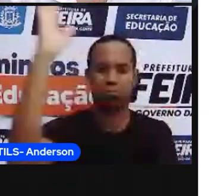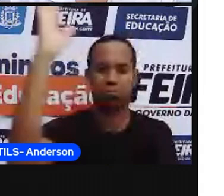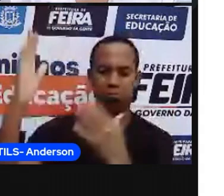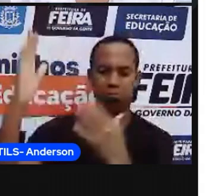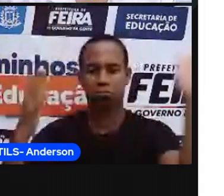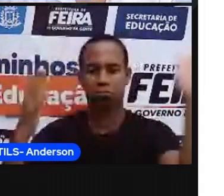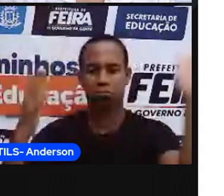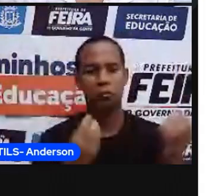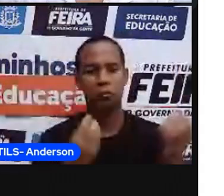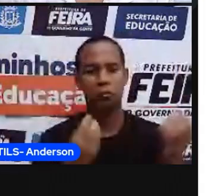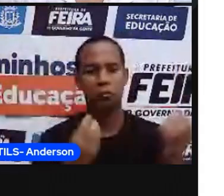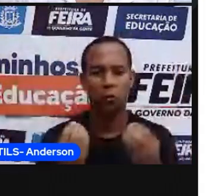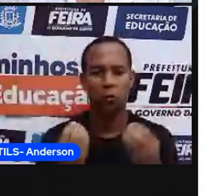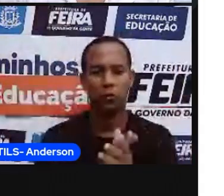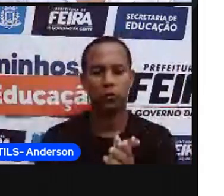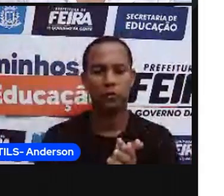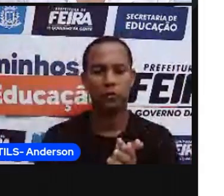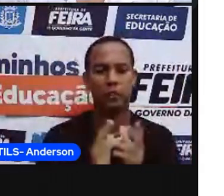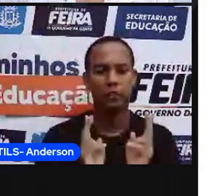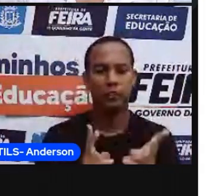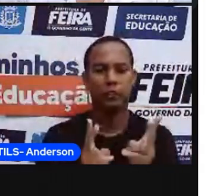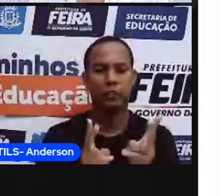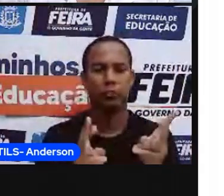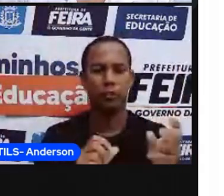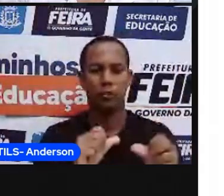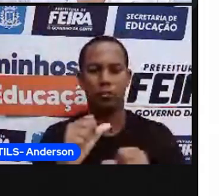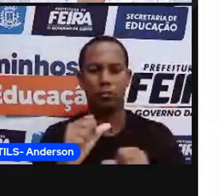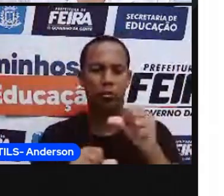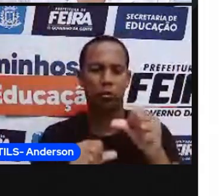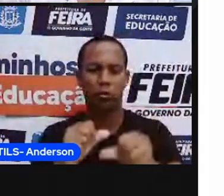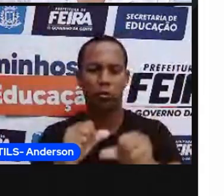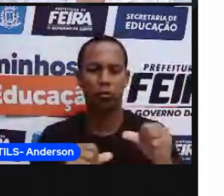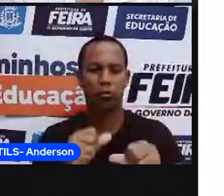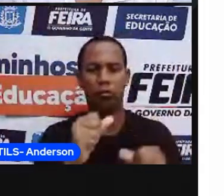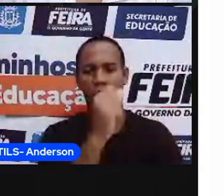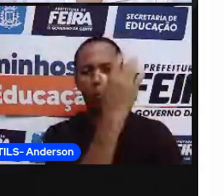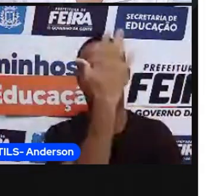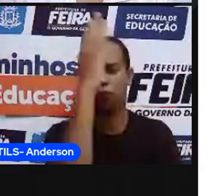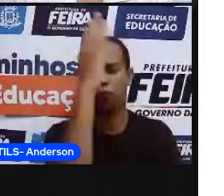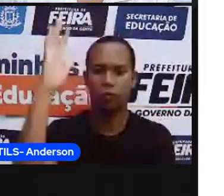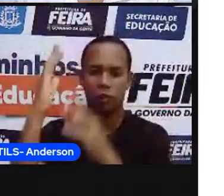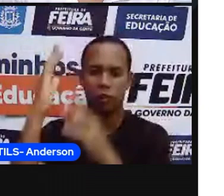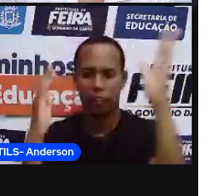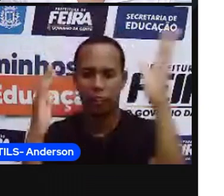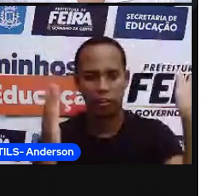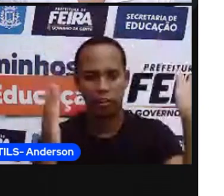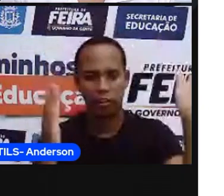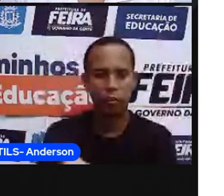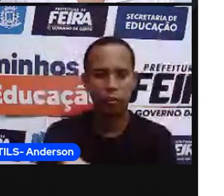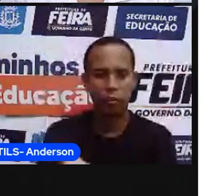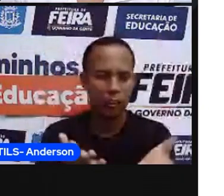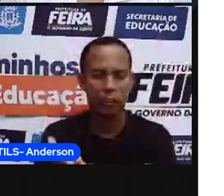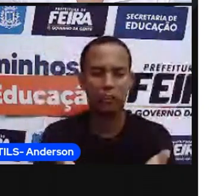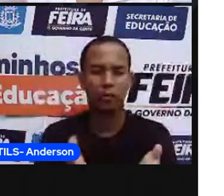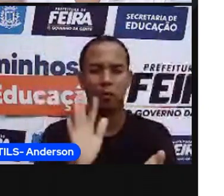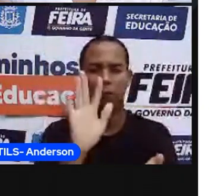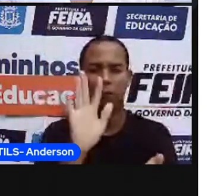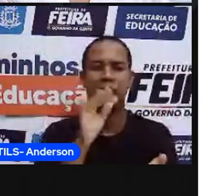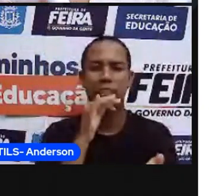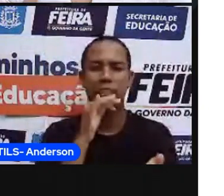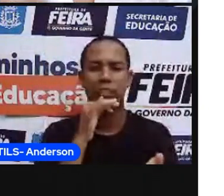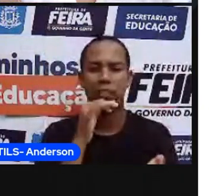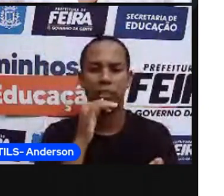trazendo para vocês, sempre modificaram a floresta tropical, na verdade, sem destruí-la. O que é modificar? É você